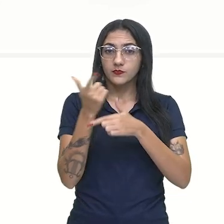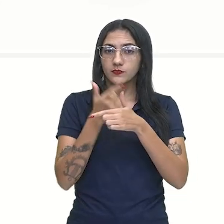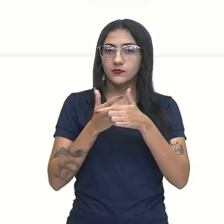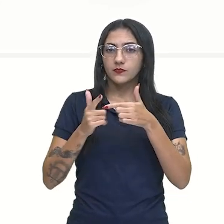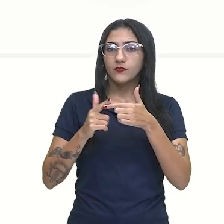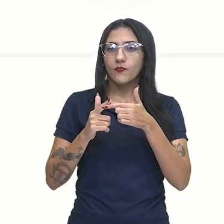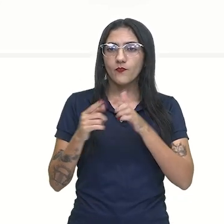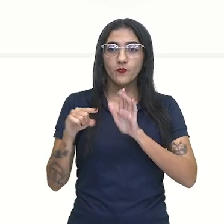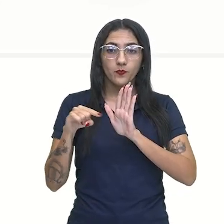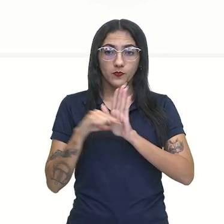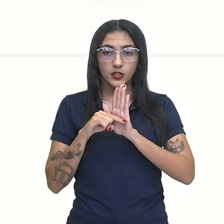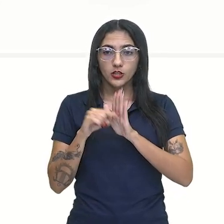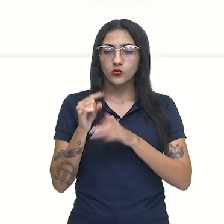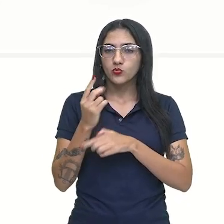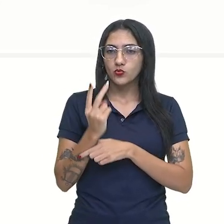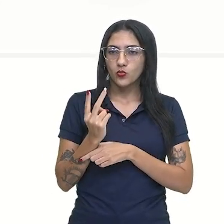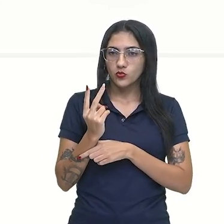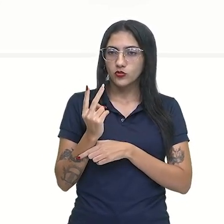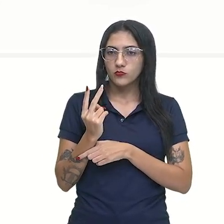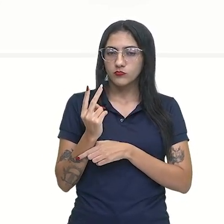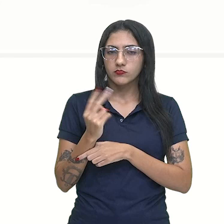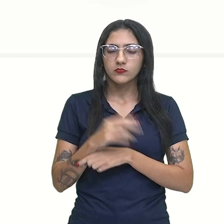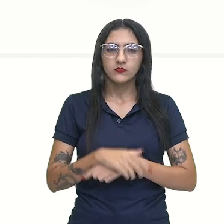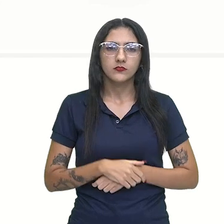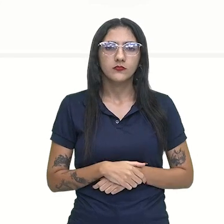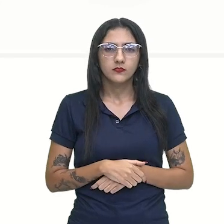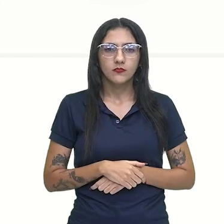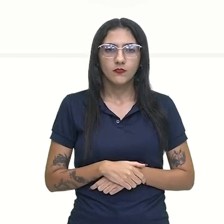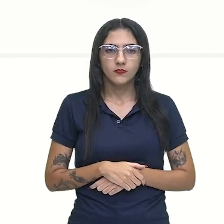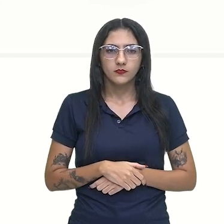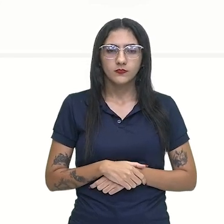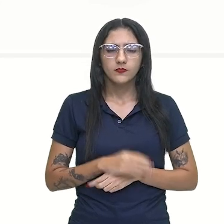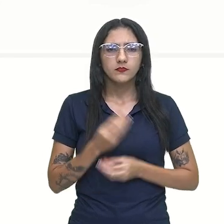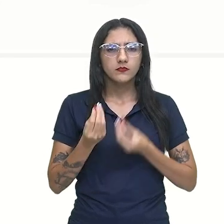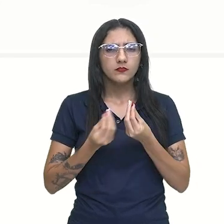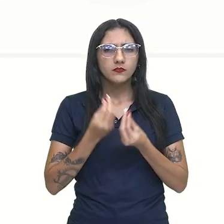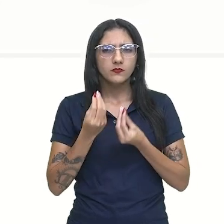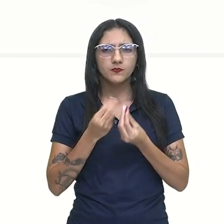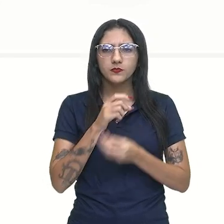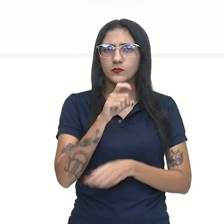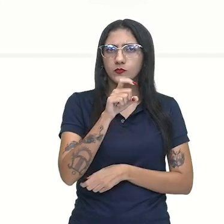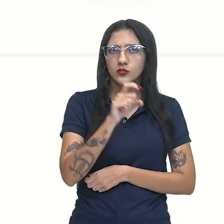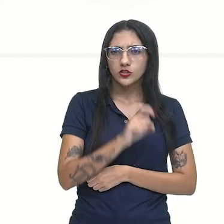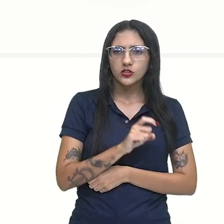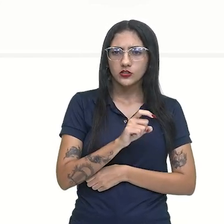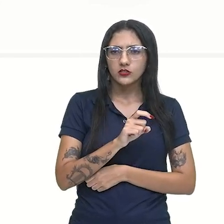Dividido por -2, ou seja, o x do vértice é